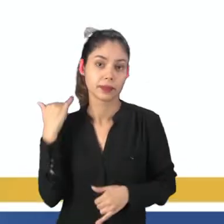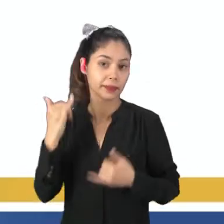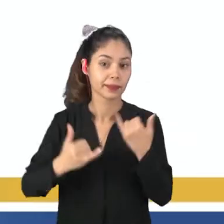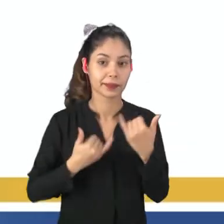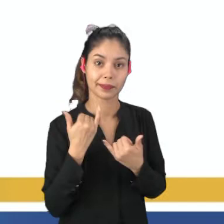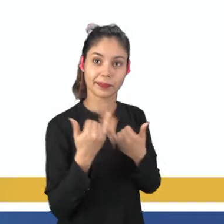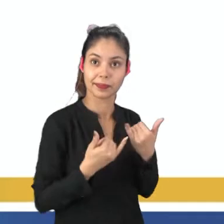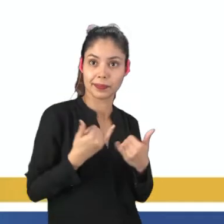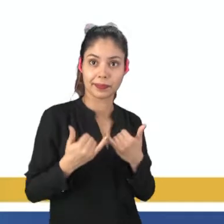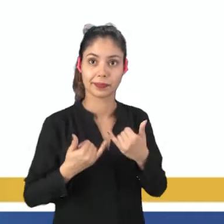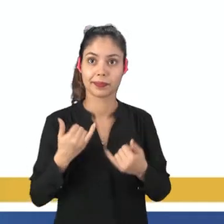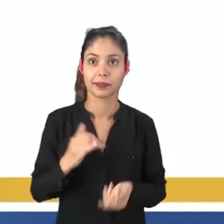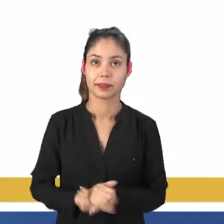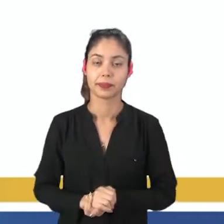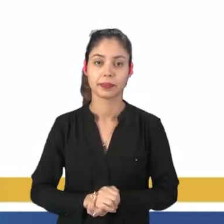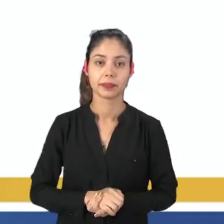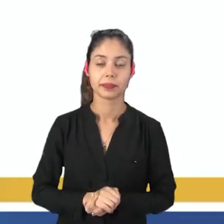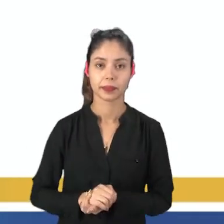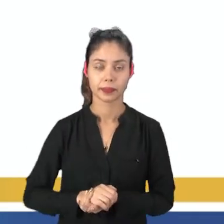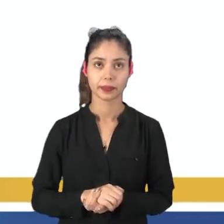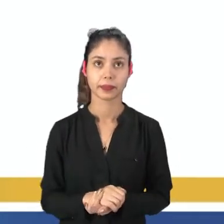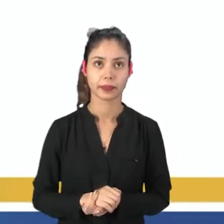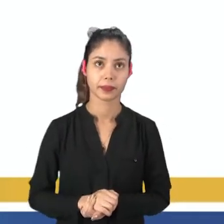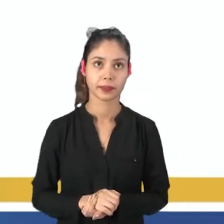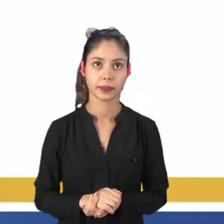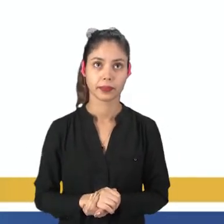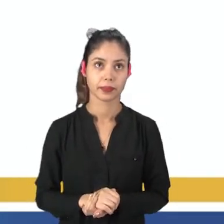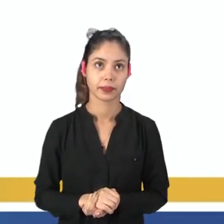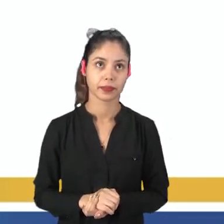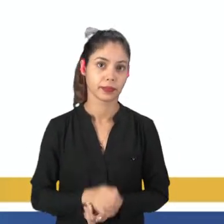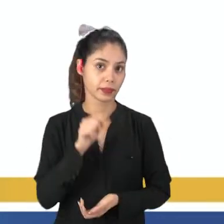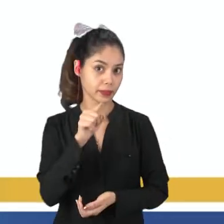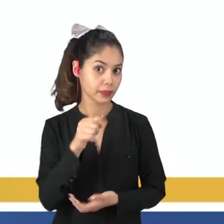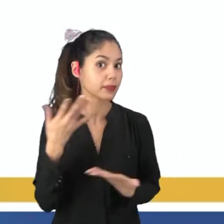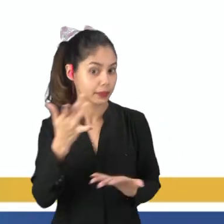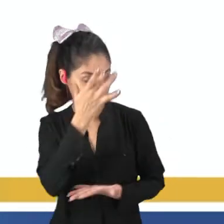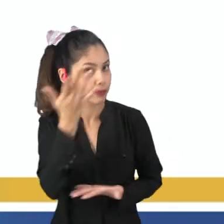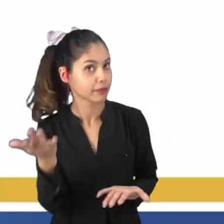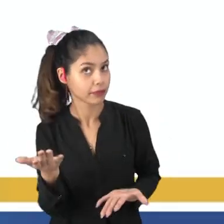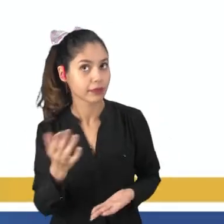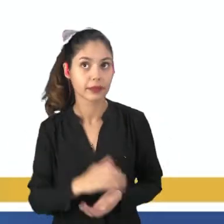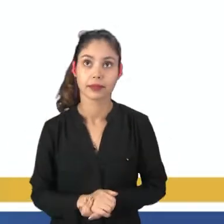diversão. Treloso Dance. Eu acho que essa aqui é fácil, hein?